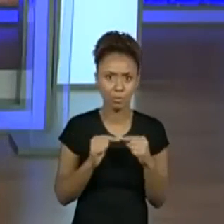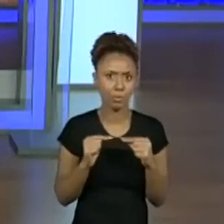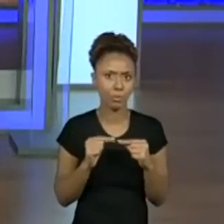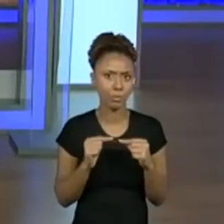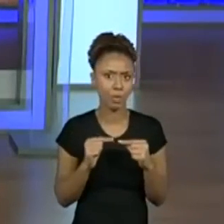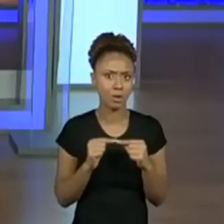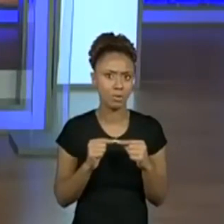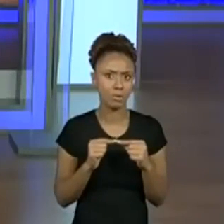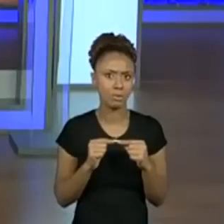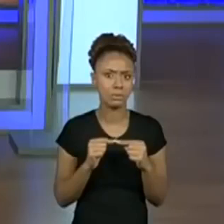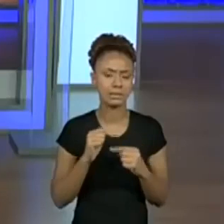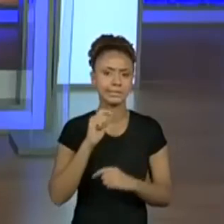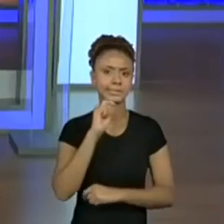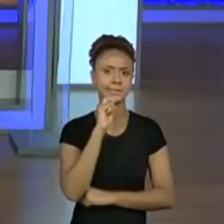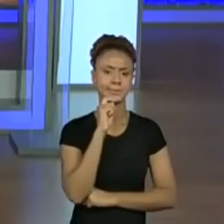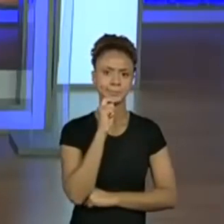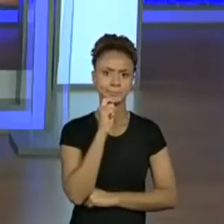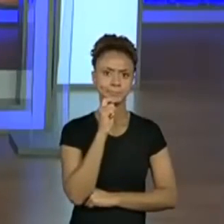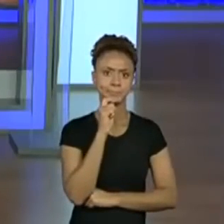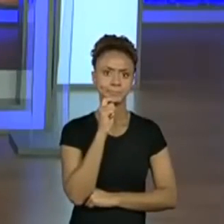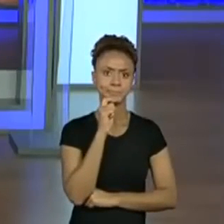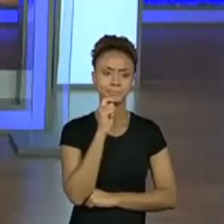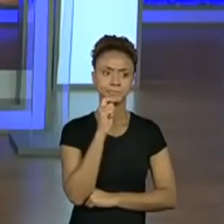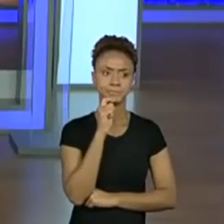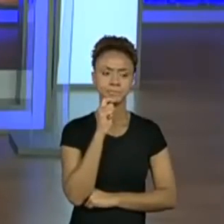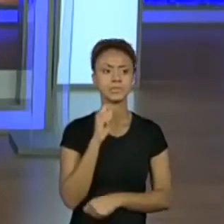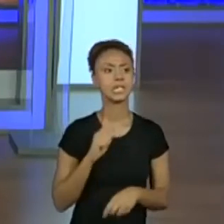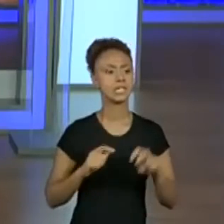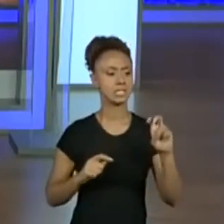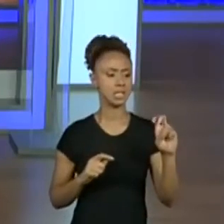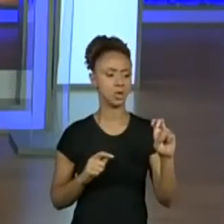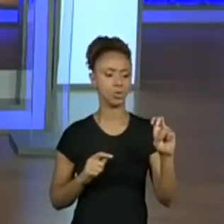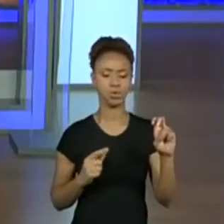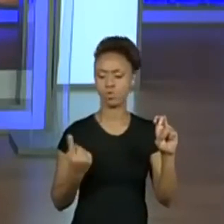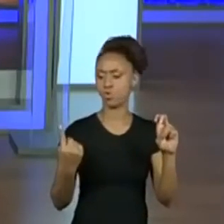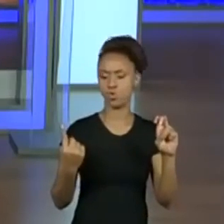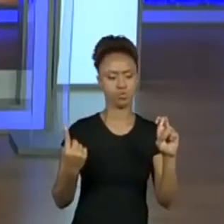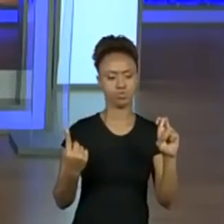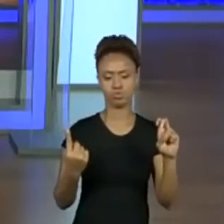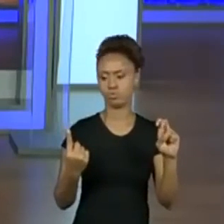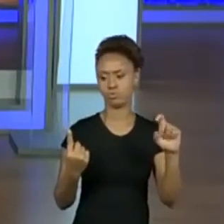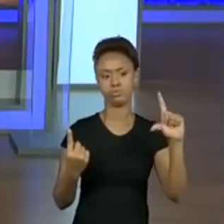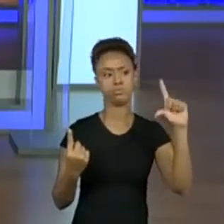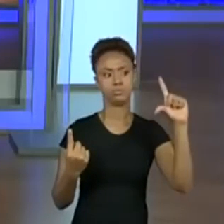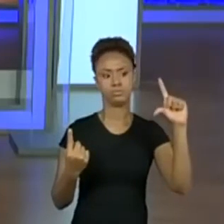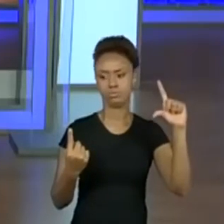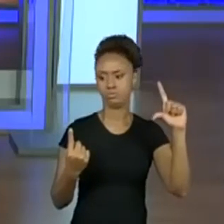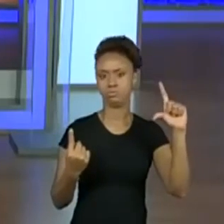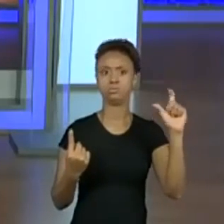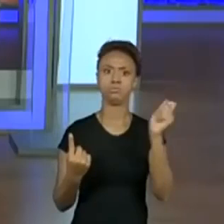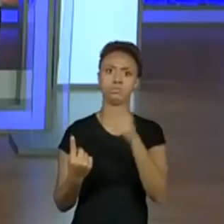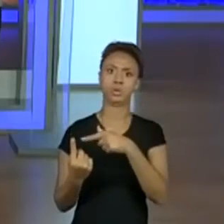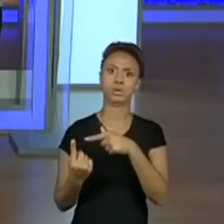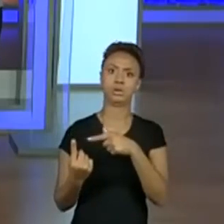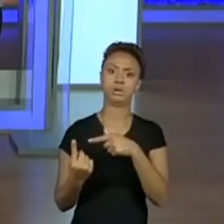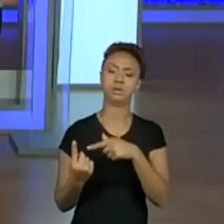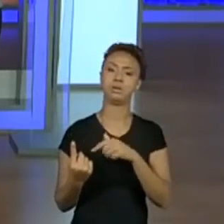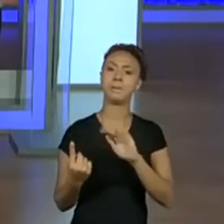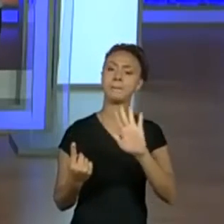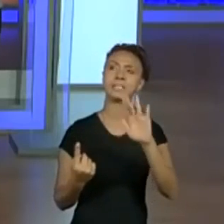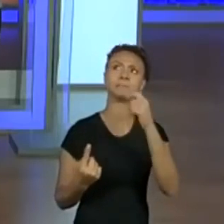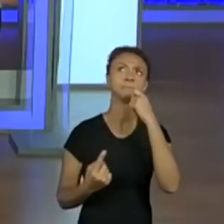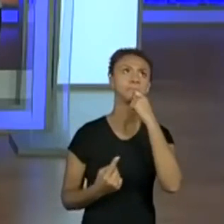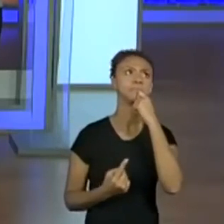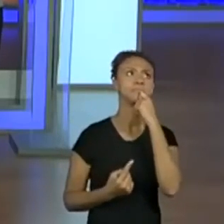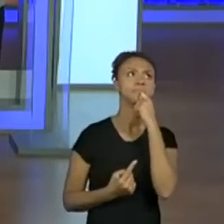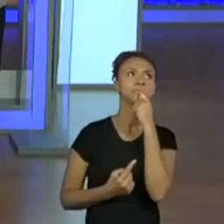por 5 moedas. 5 não é mais que uma? É, se for ver a quantidade, sim. Agora, temos que prestar